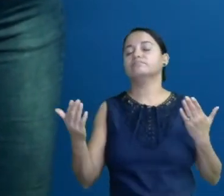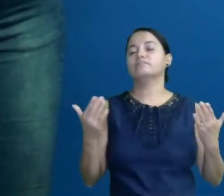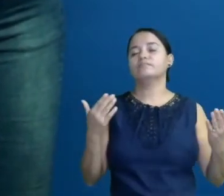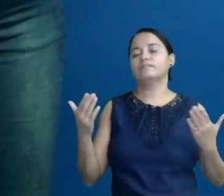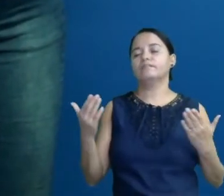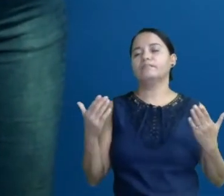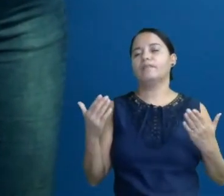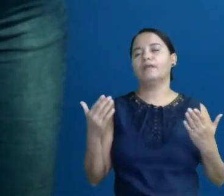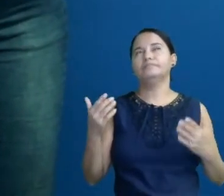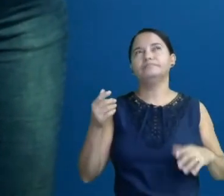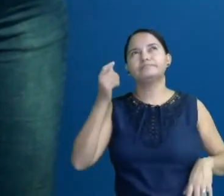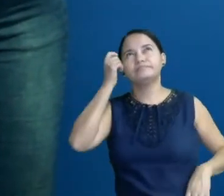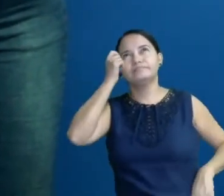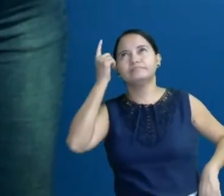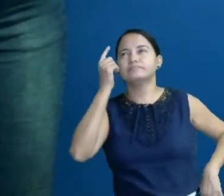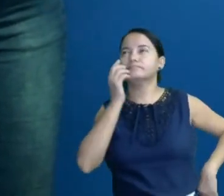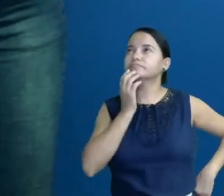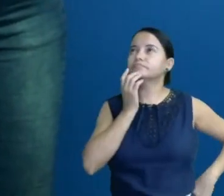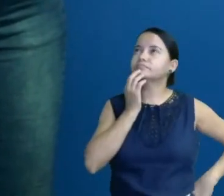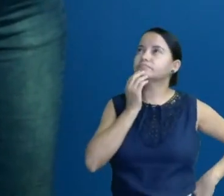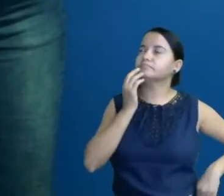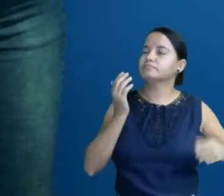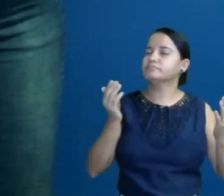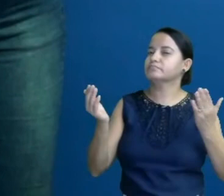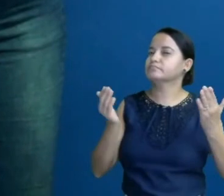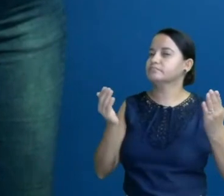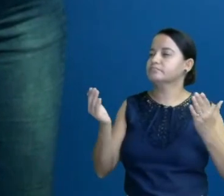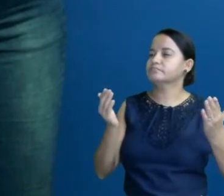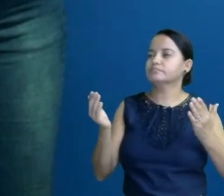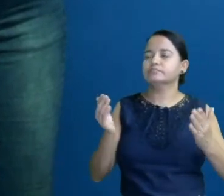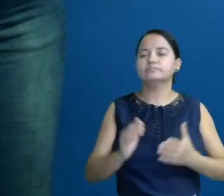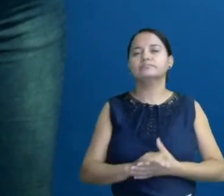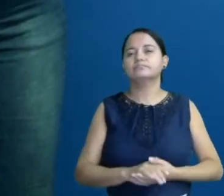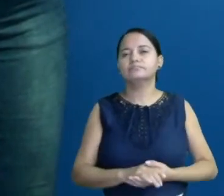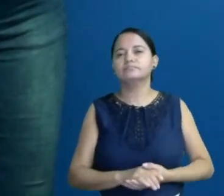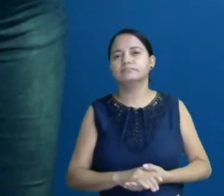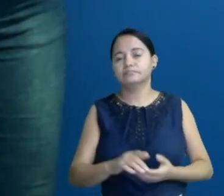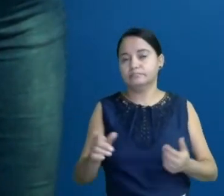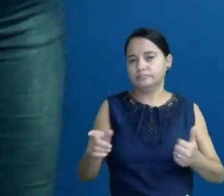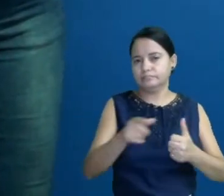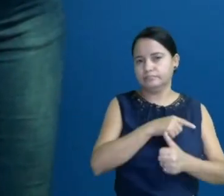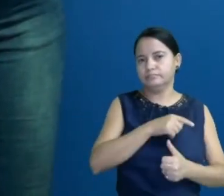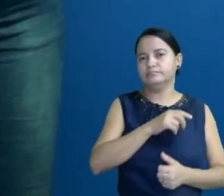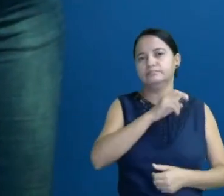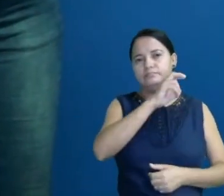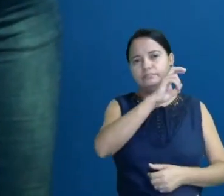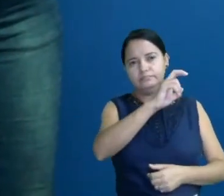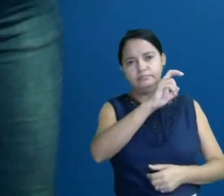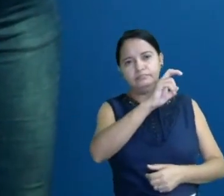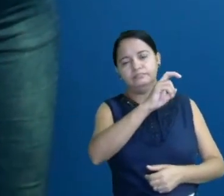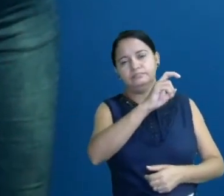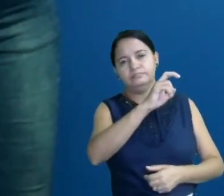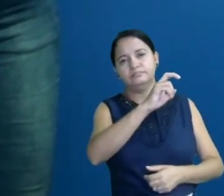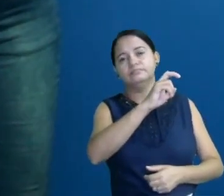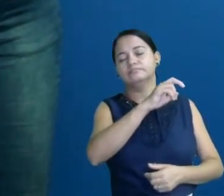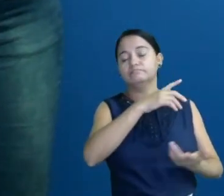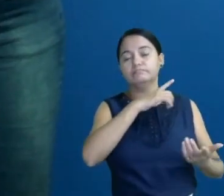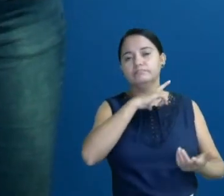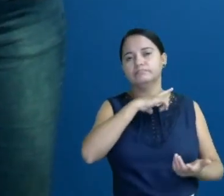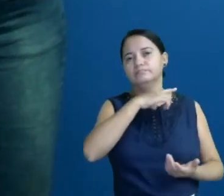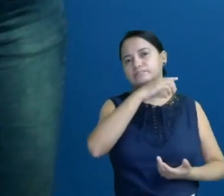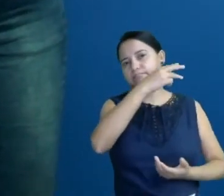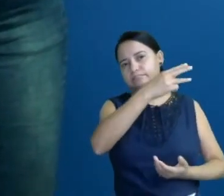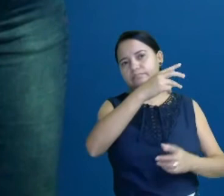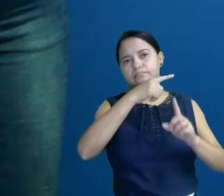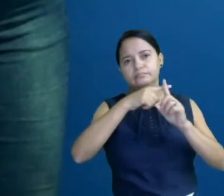dá ideia de comparação no primeiro representação aí eu ter uma ideia de edição porque é três mas o número desconhecido mas